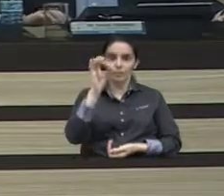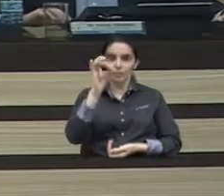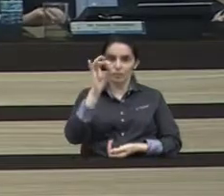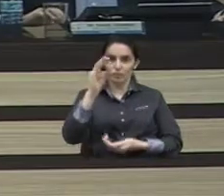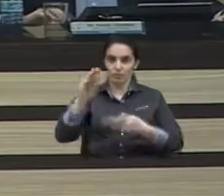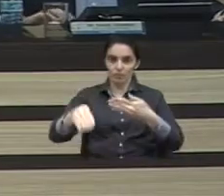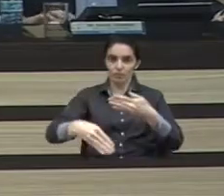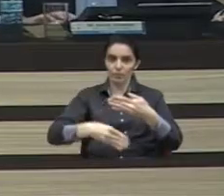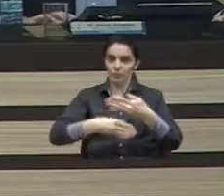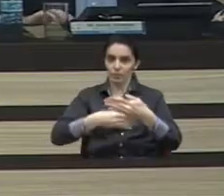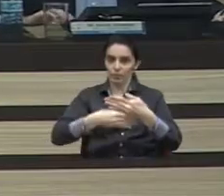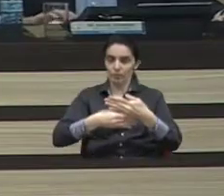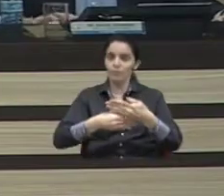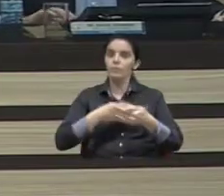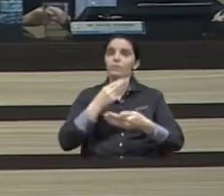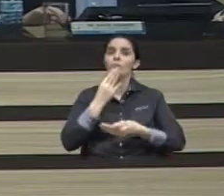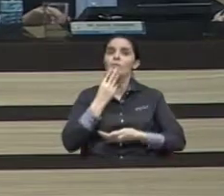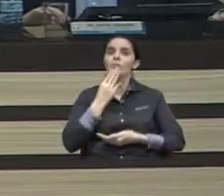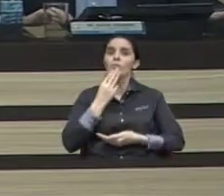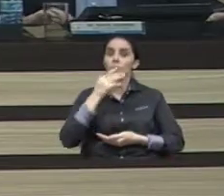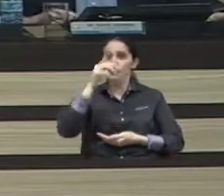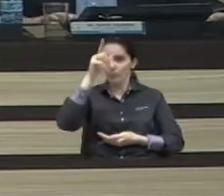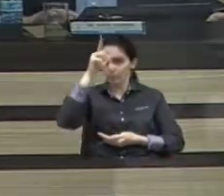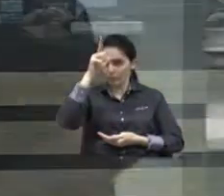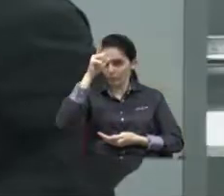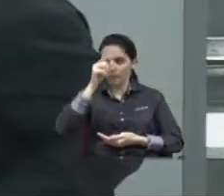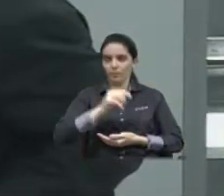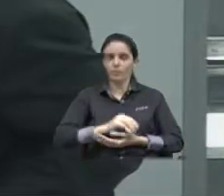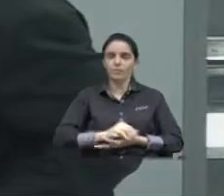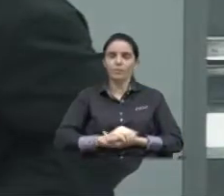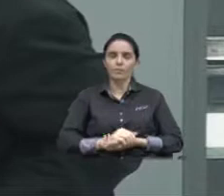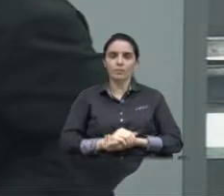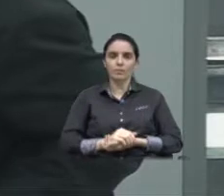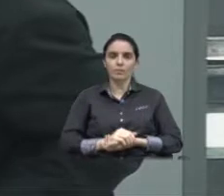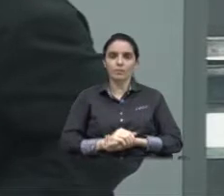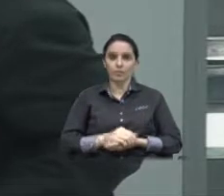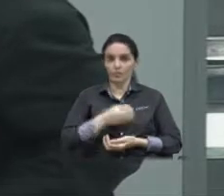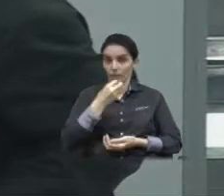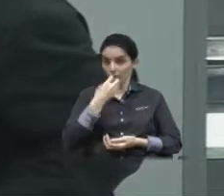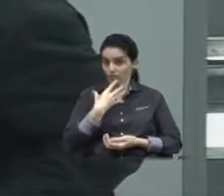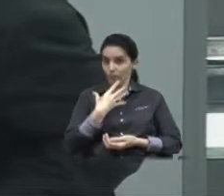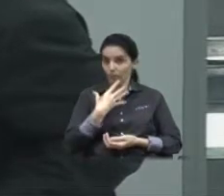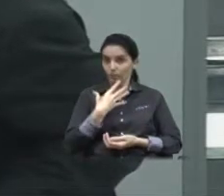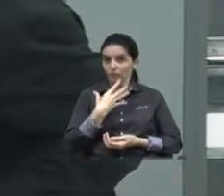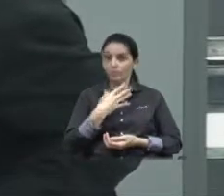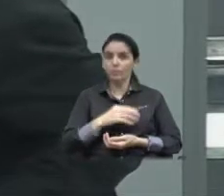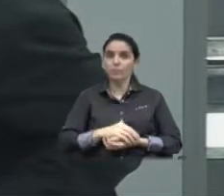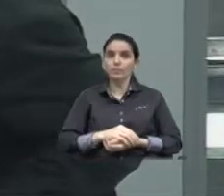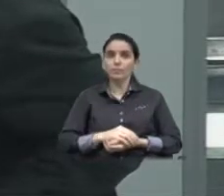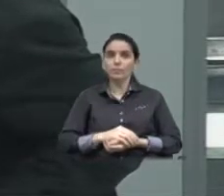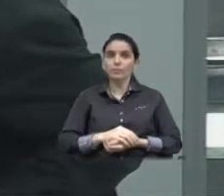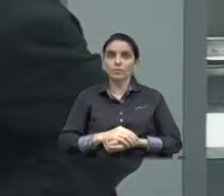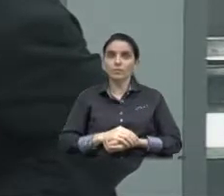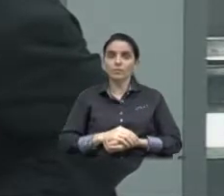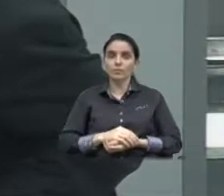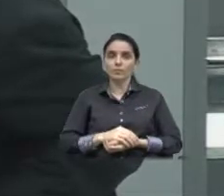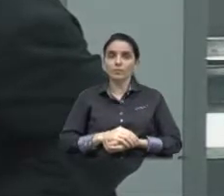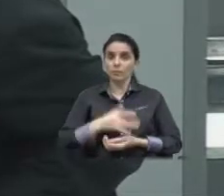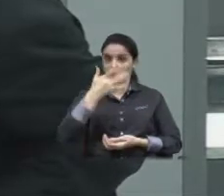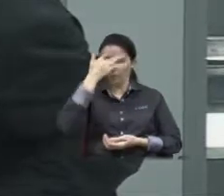complementar, vereador Vaguinho e Sidney Pascotto, o que é interessante, né, na parte médica, é que esse